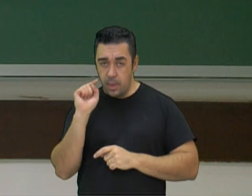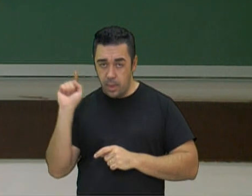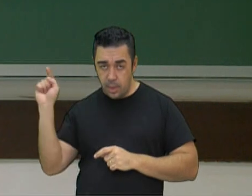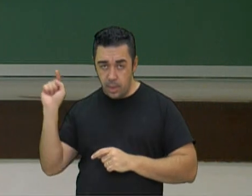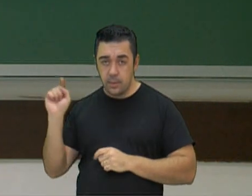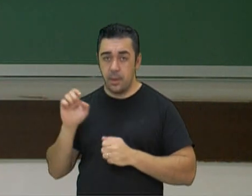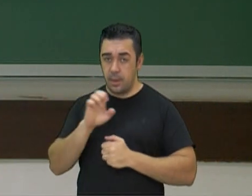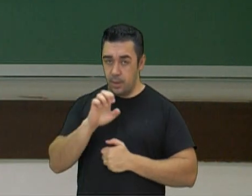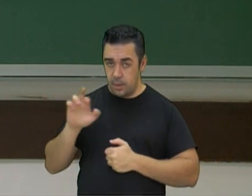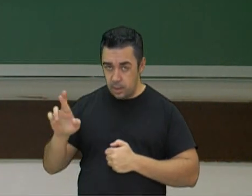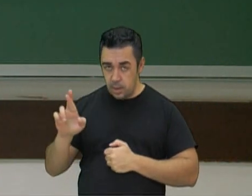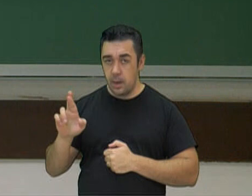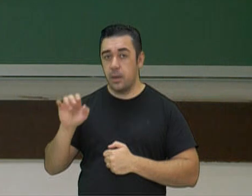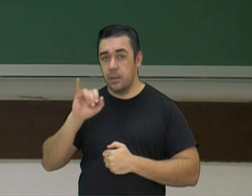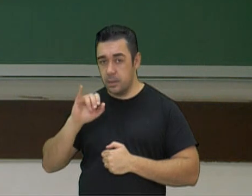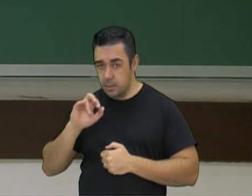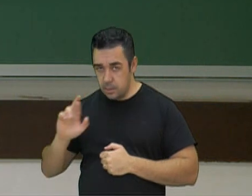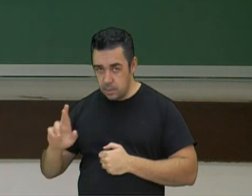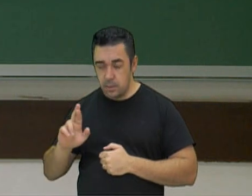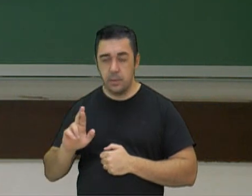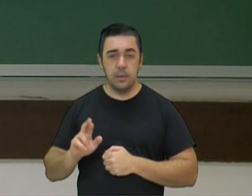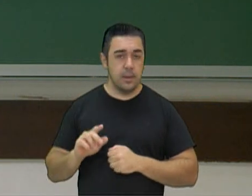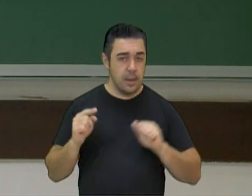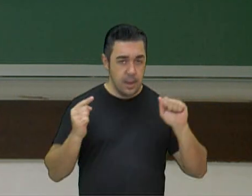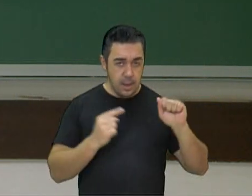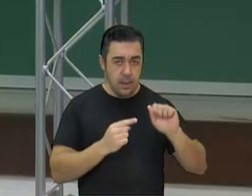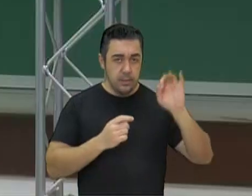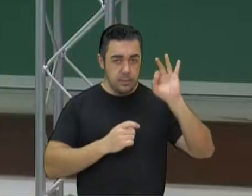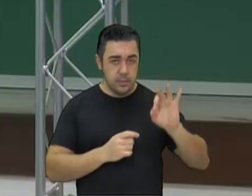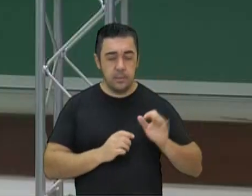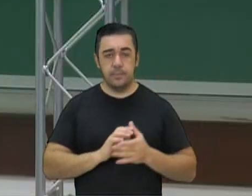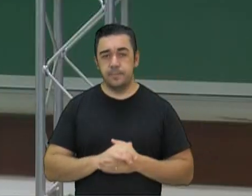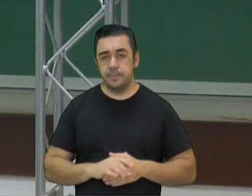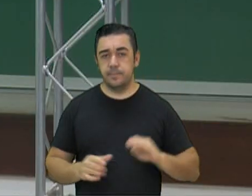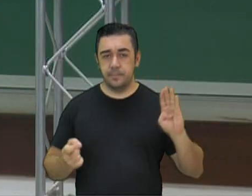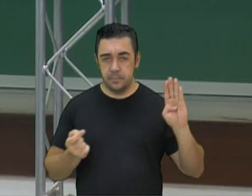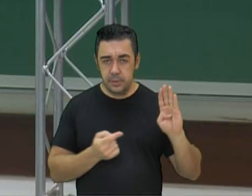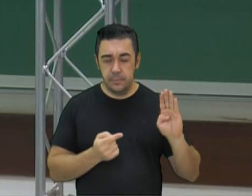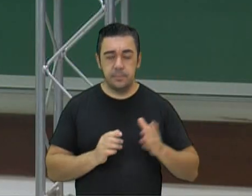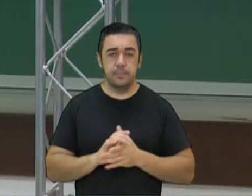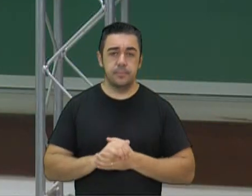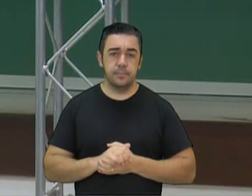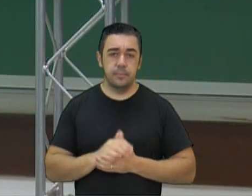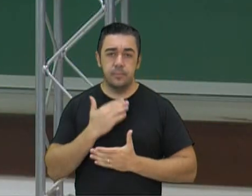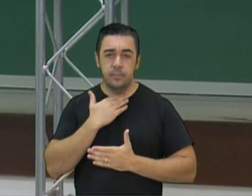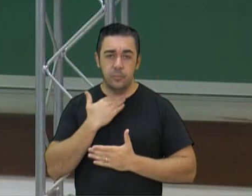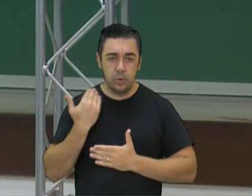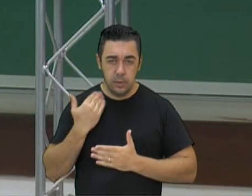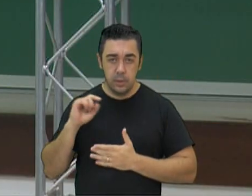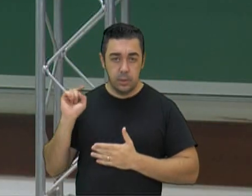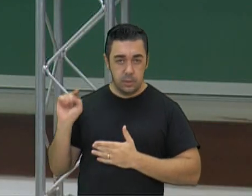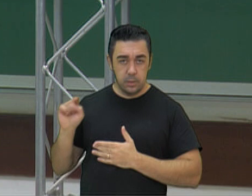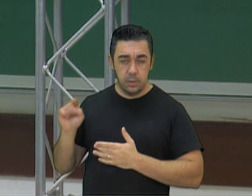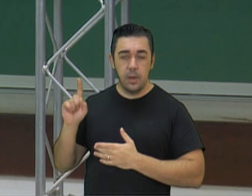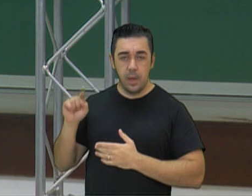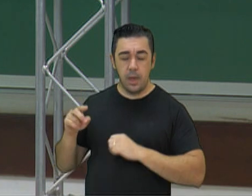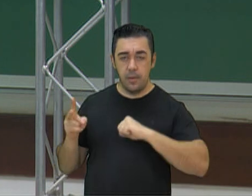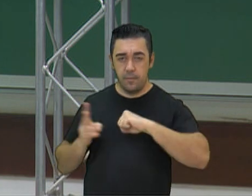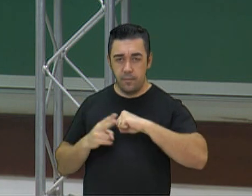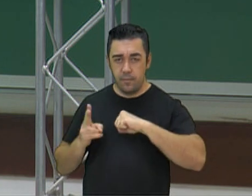Então, são verbos, a alternativa A, portanto, está correta. A alternativa B. Morrer, nesse caso, é